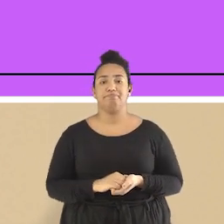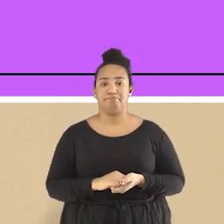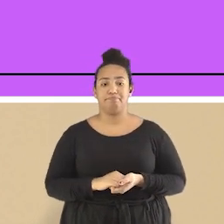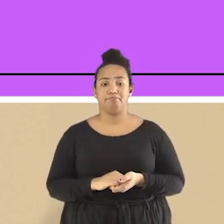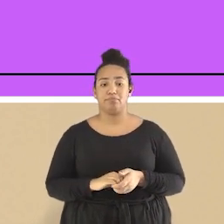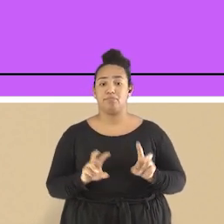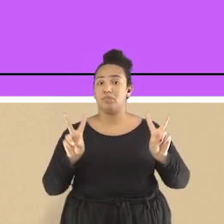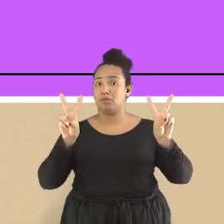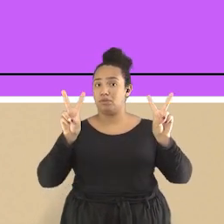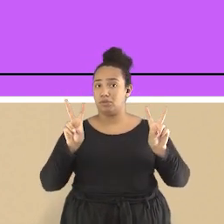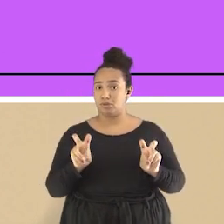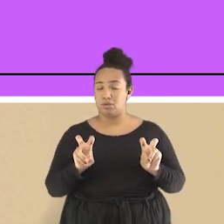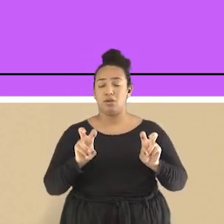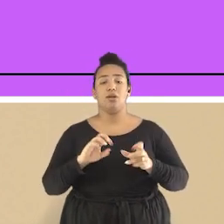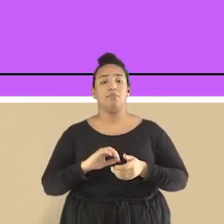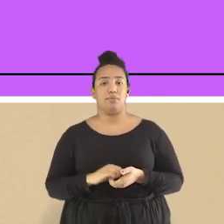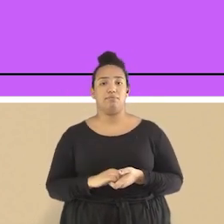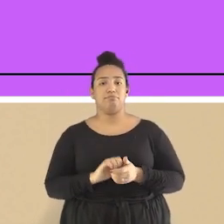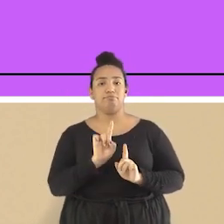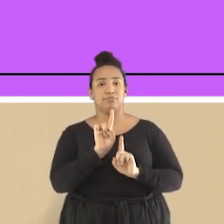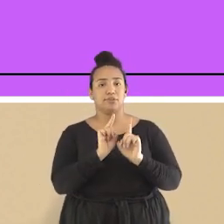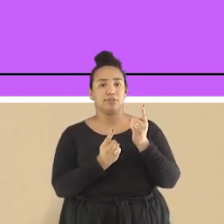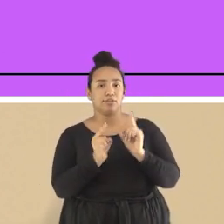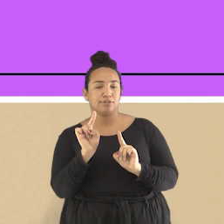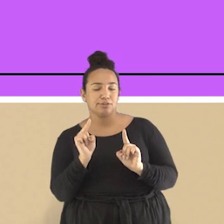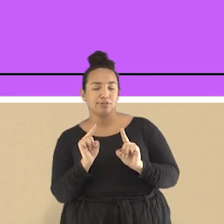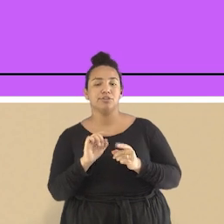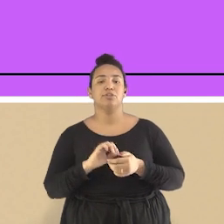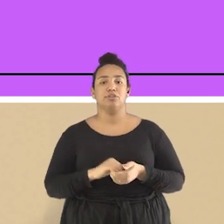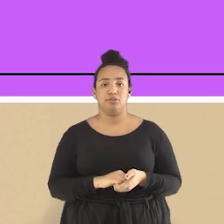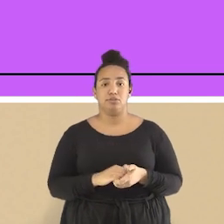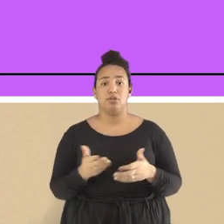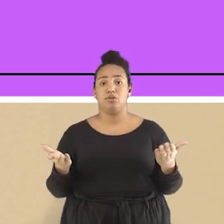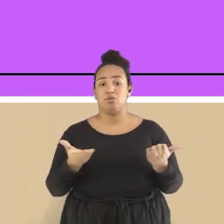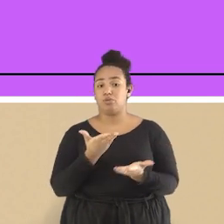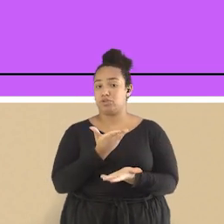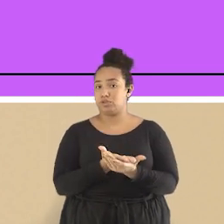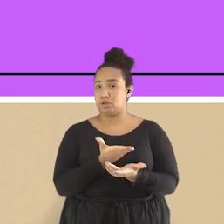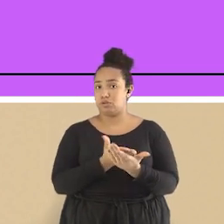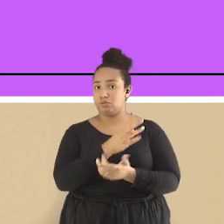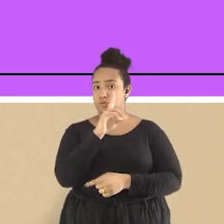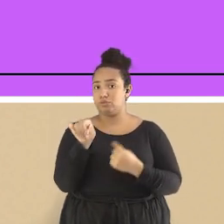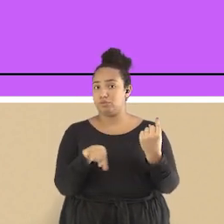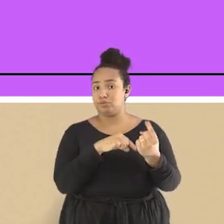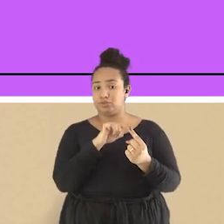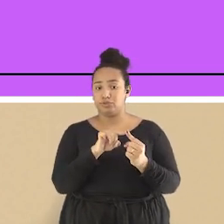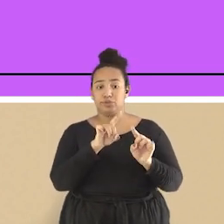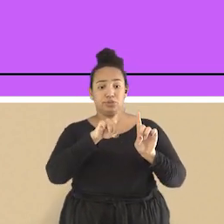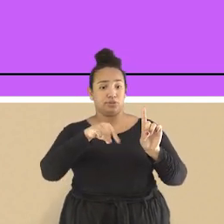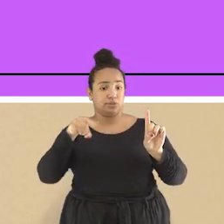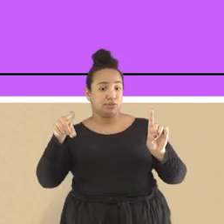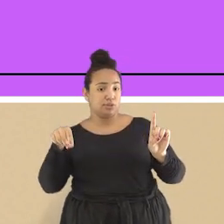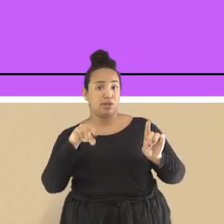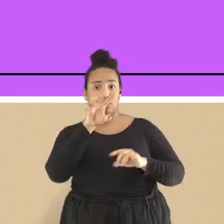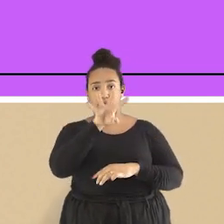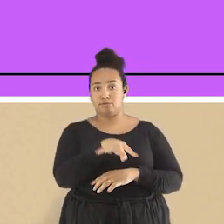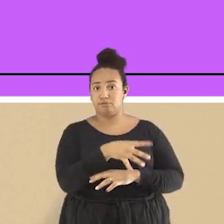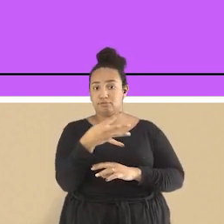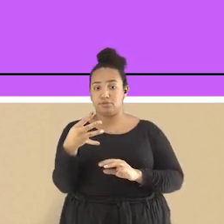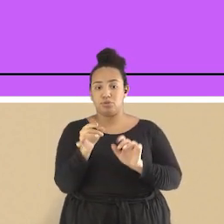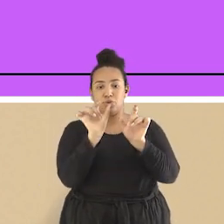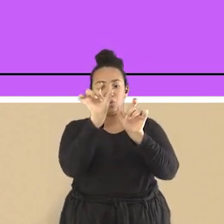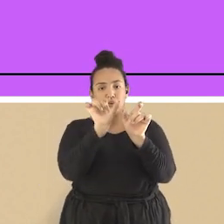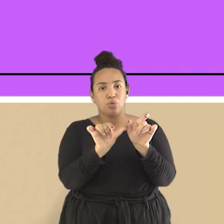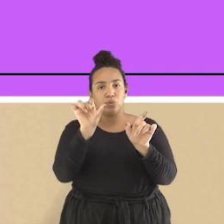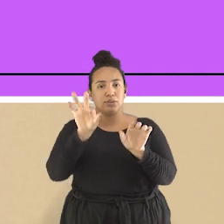simples. A unidade temática é probabilidade e estatística e o objetivo da aula é ler dados expressos em gráficos de